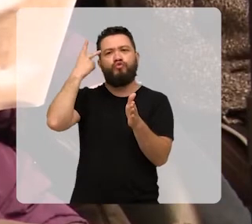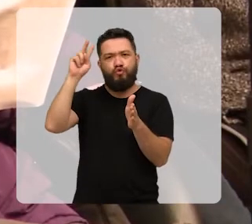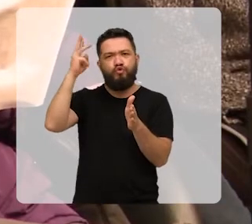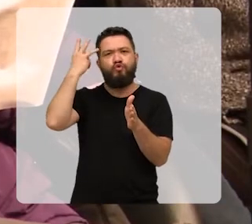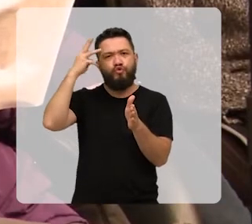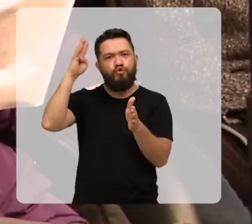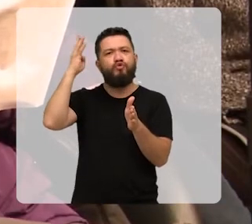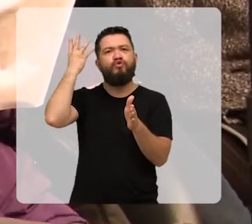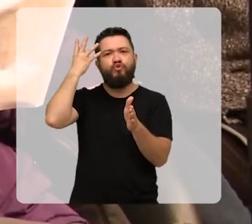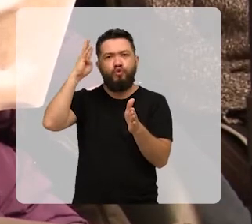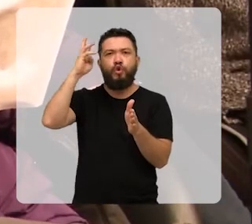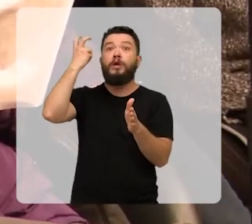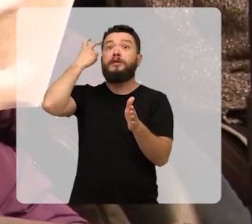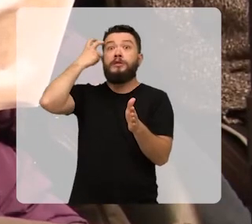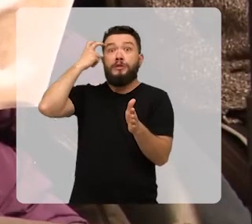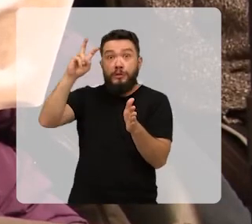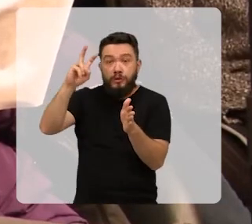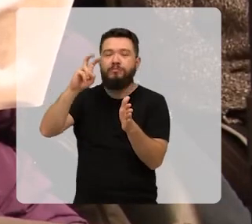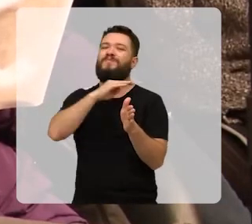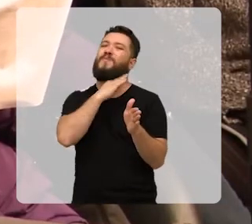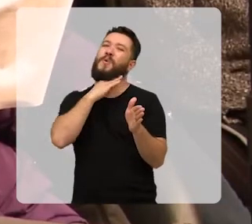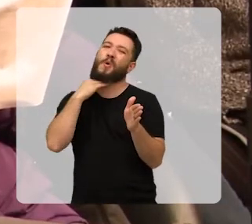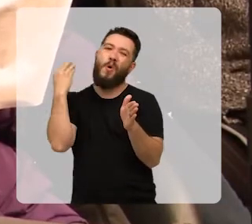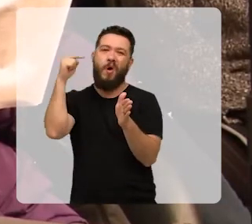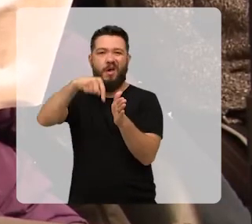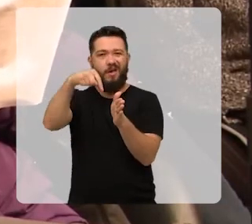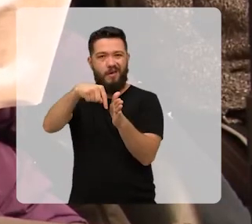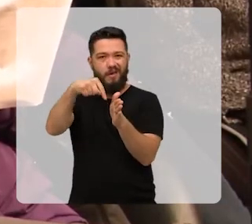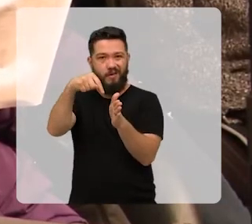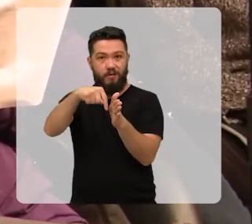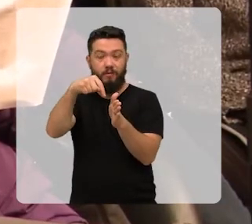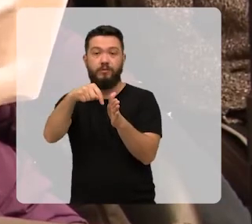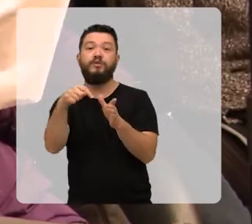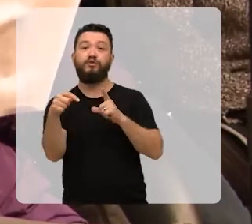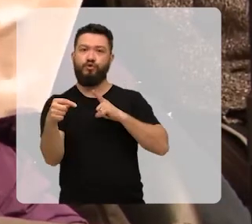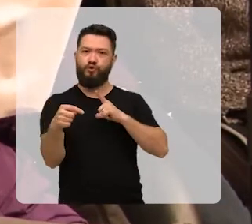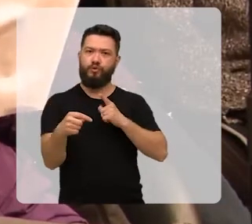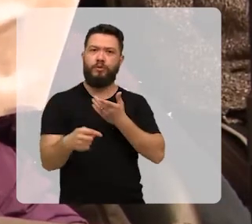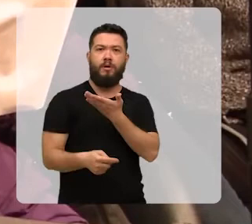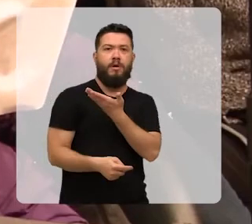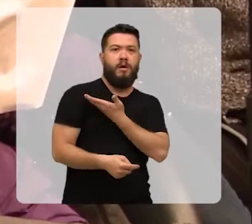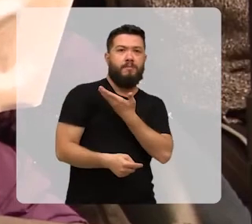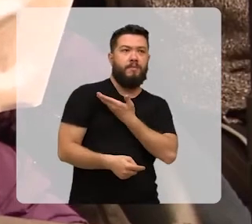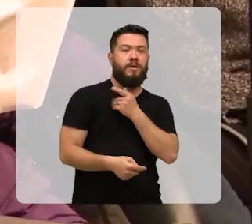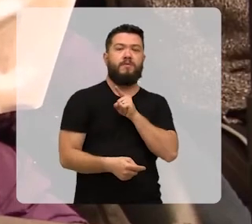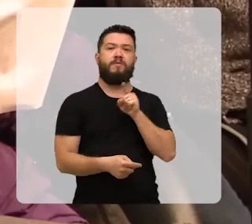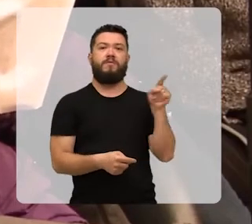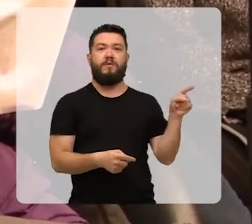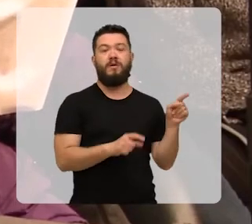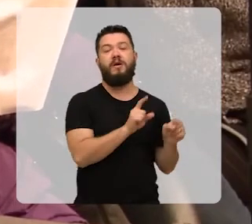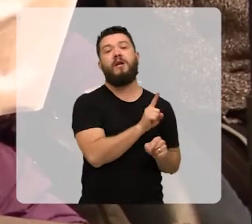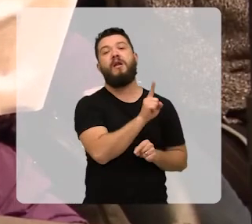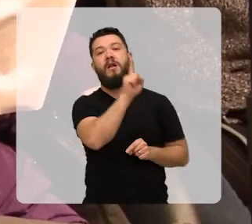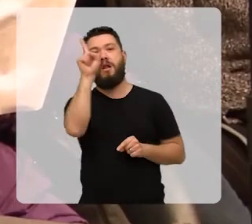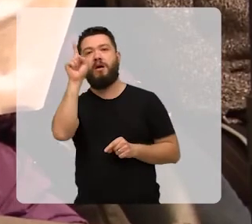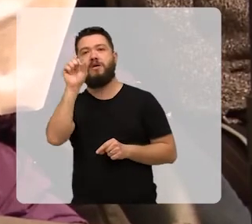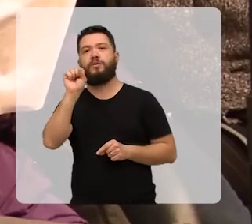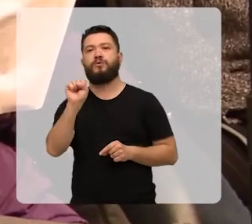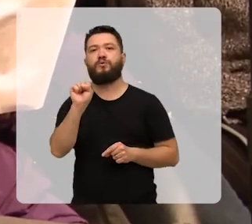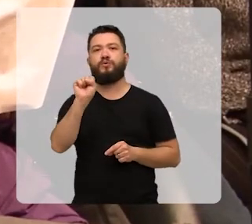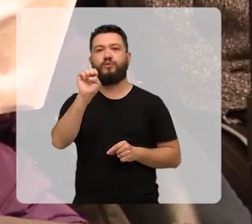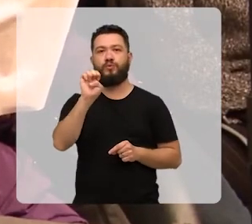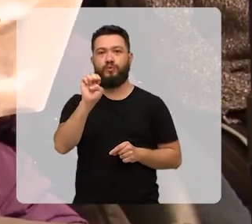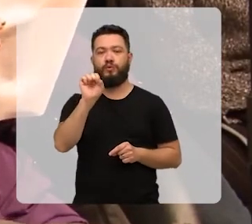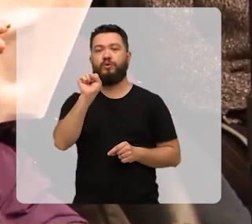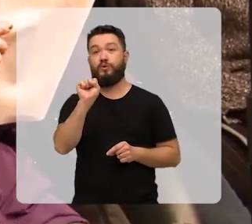Soube desses detalhes através de uma amiga que foi à Suécia e encontrou duas senhoras que estavam